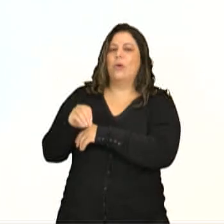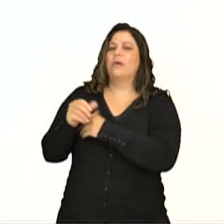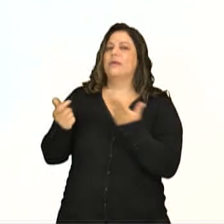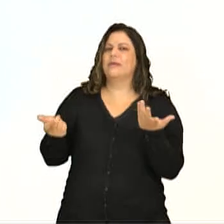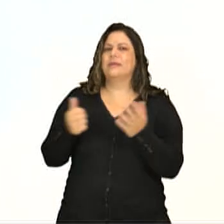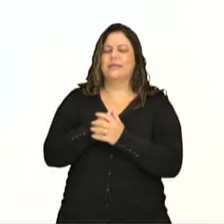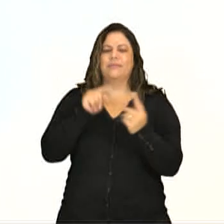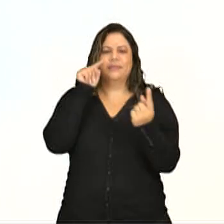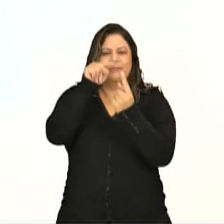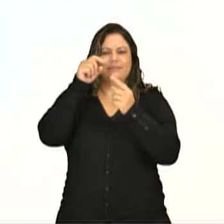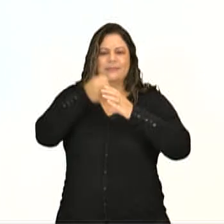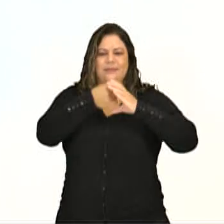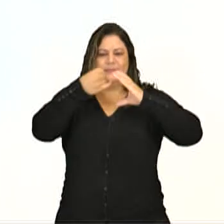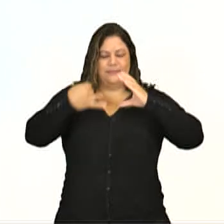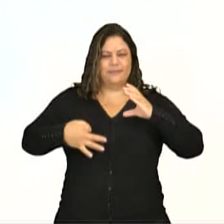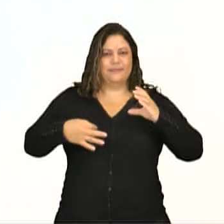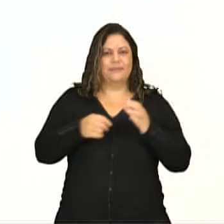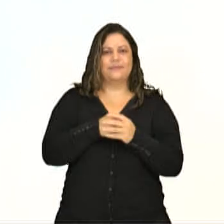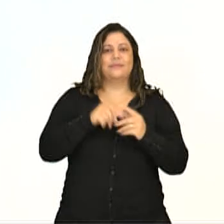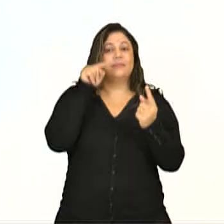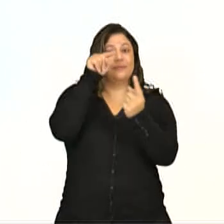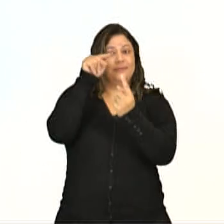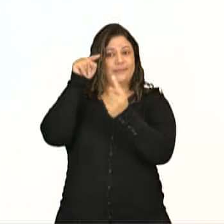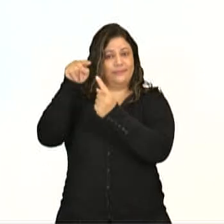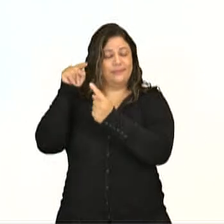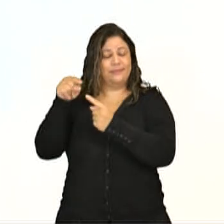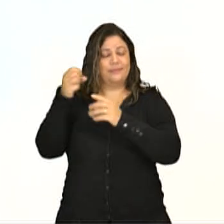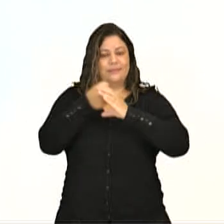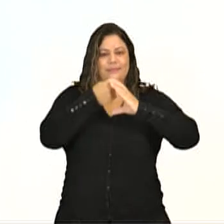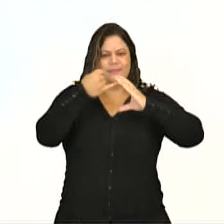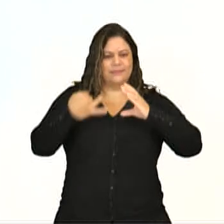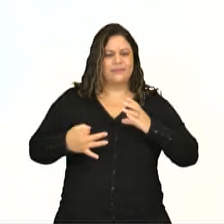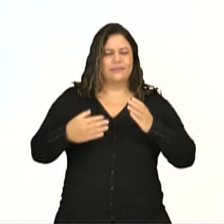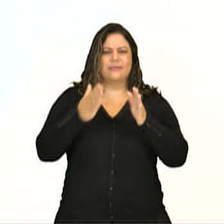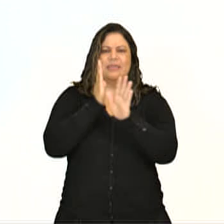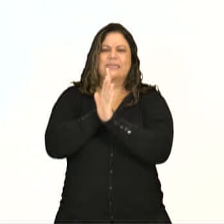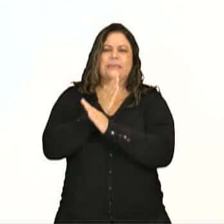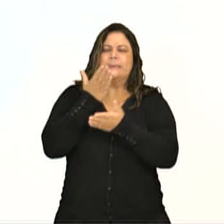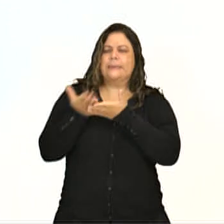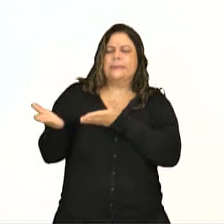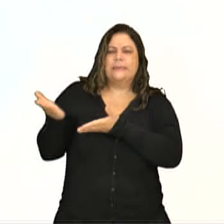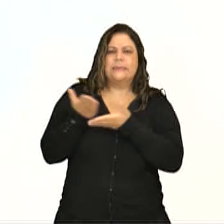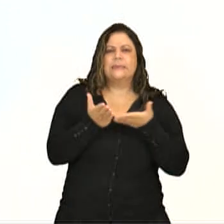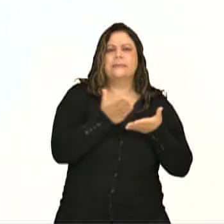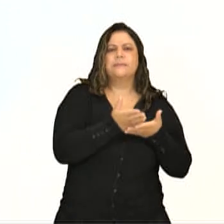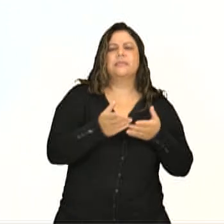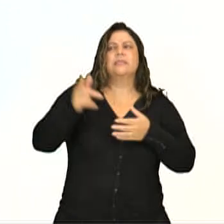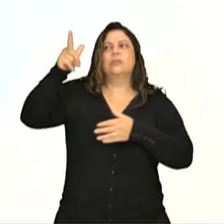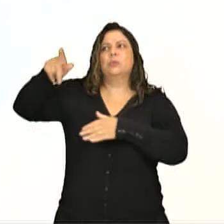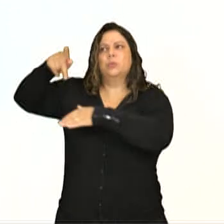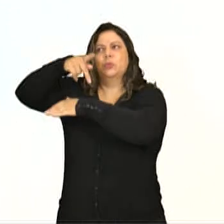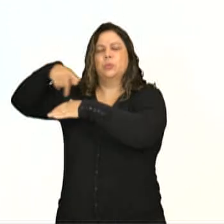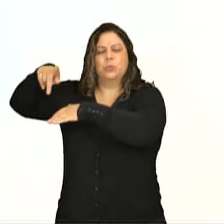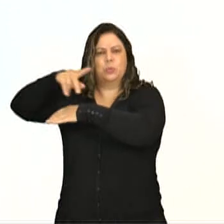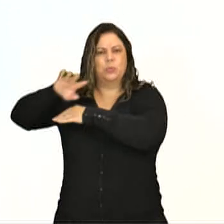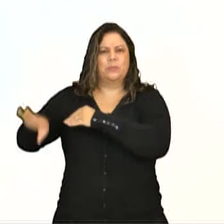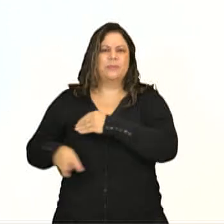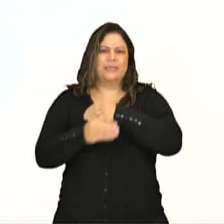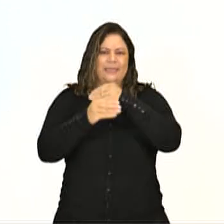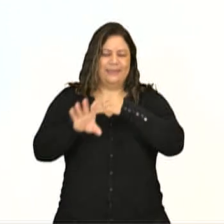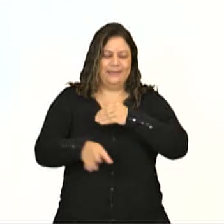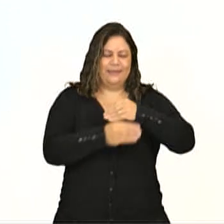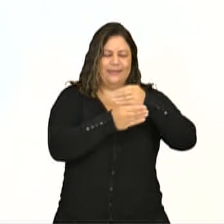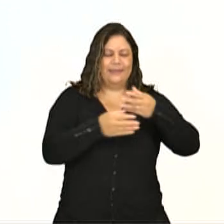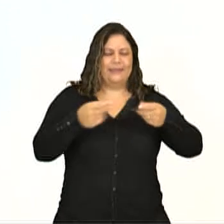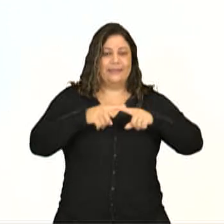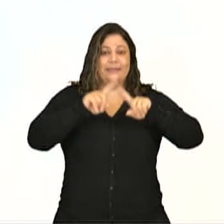bem definidas. Porém, essas características se perderam com a sua internacionalização. Como é a dança em seu formato original?